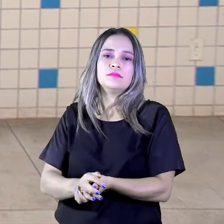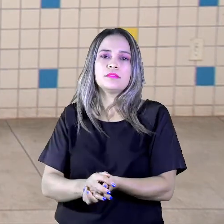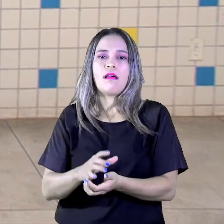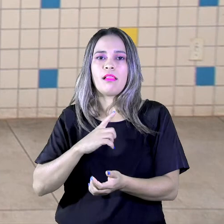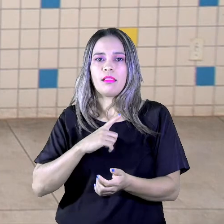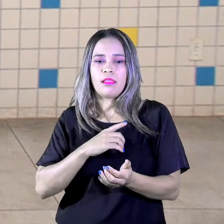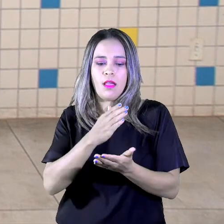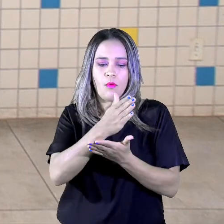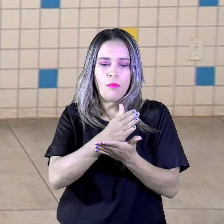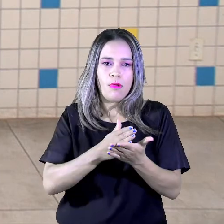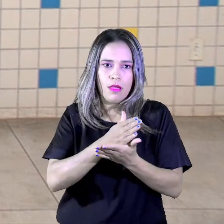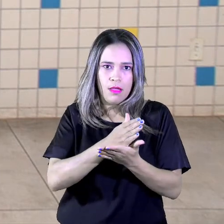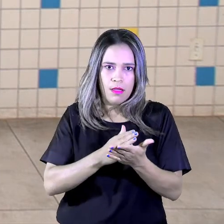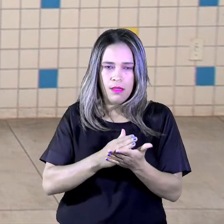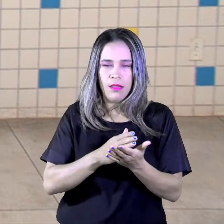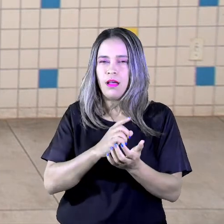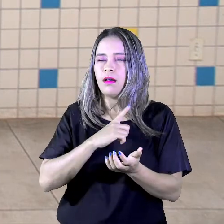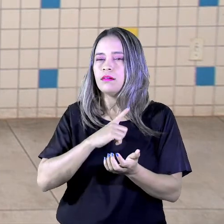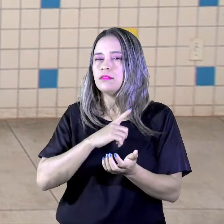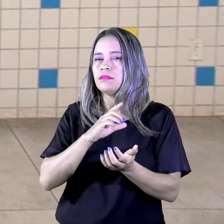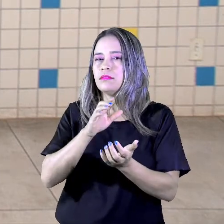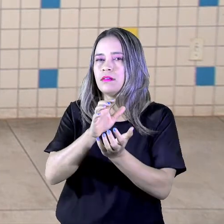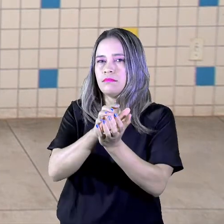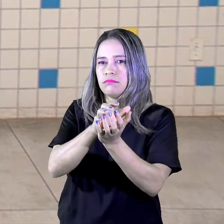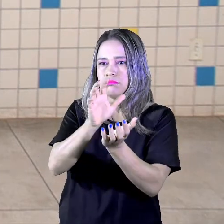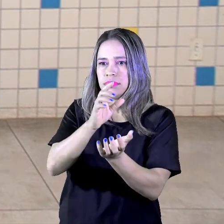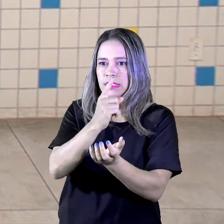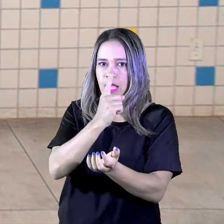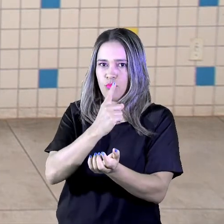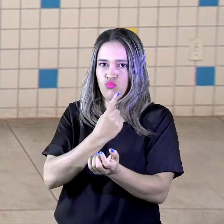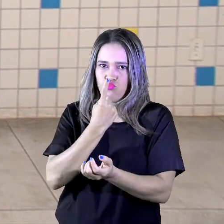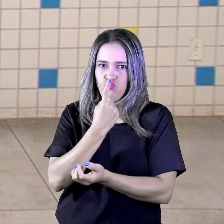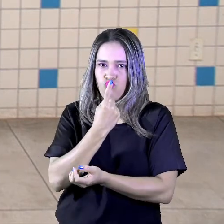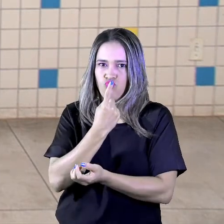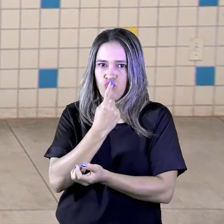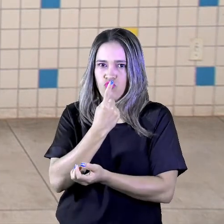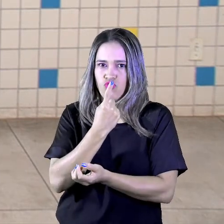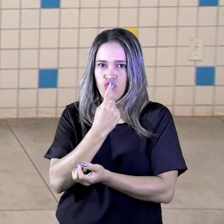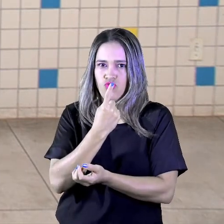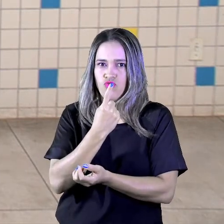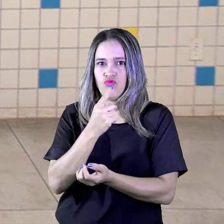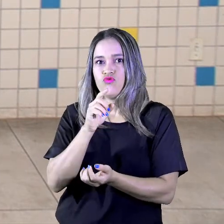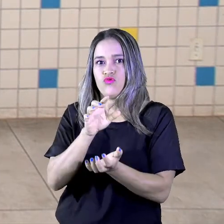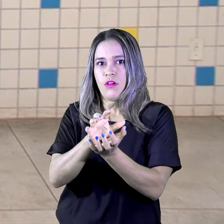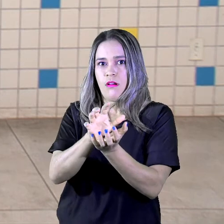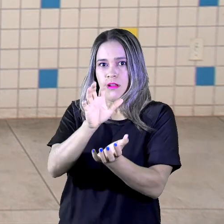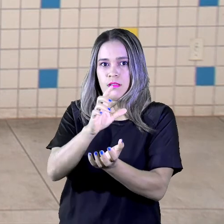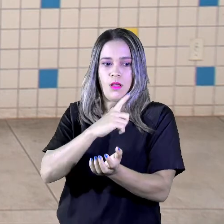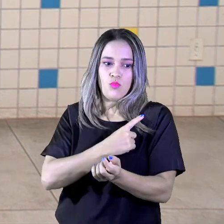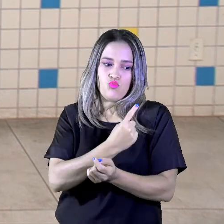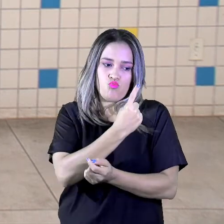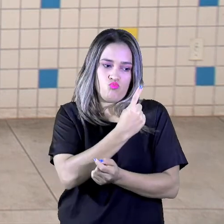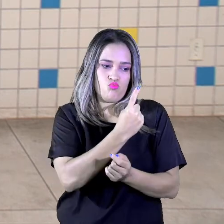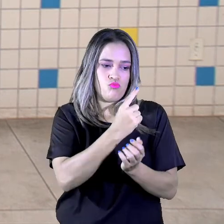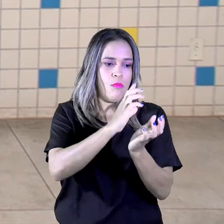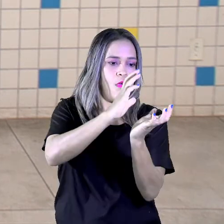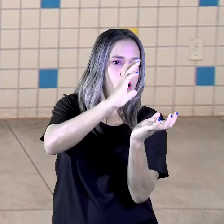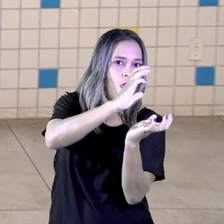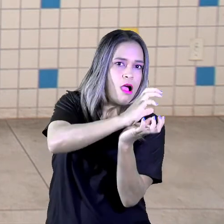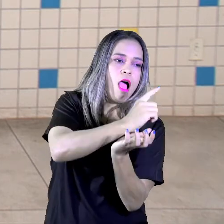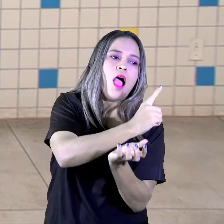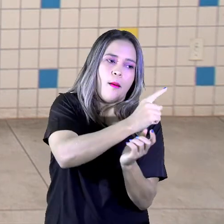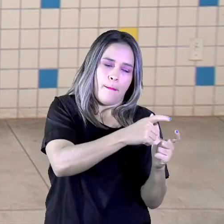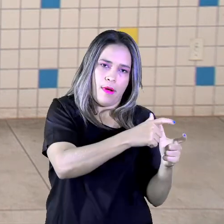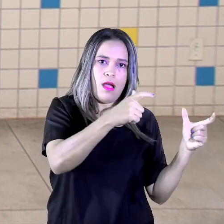e temos um 1. A boquinha do jacaré não está aberta para o 1, então, lembre-se, o 1, então, ele é